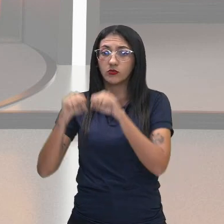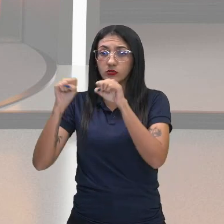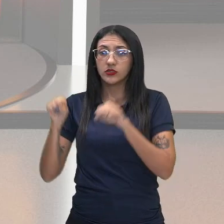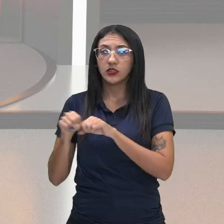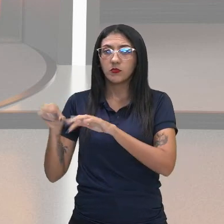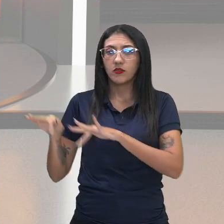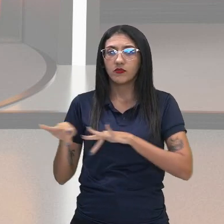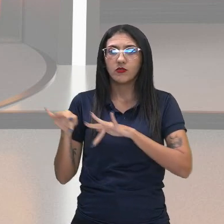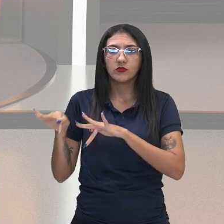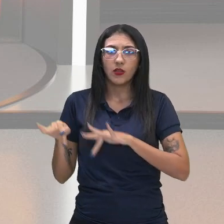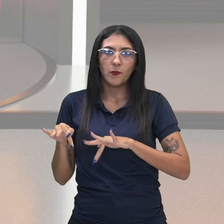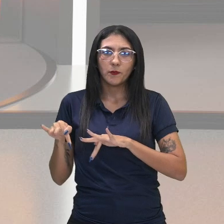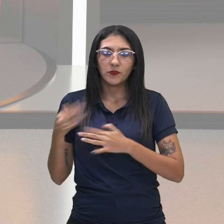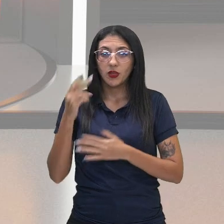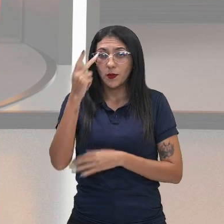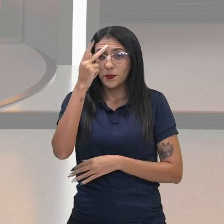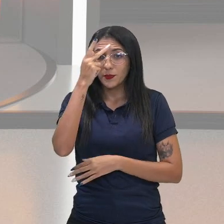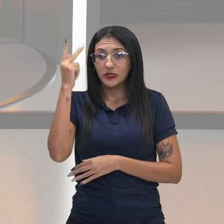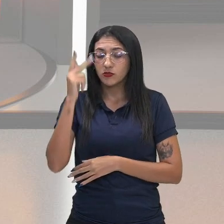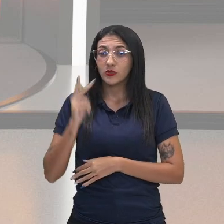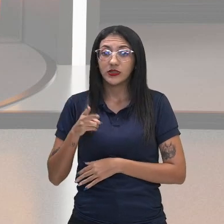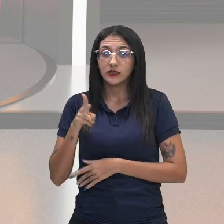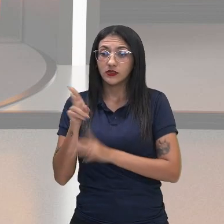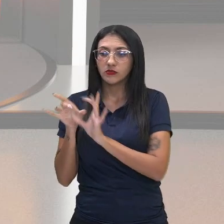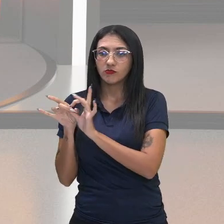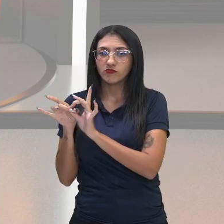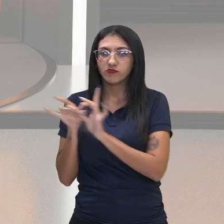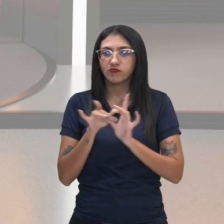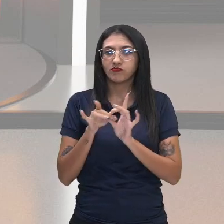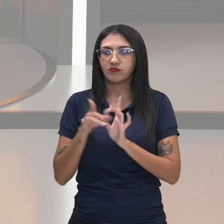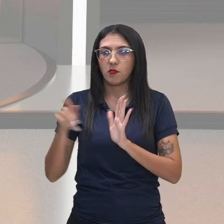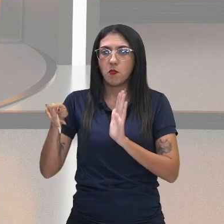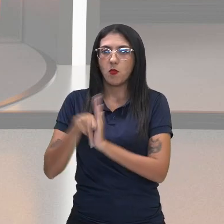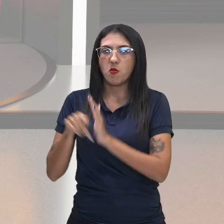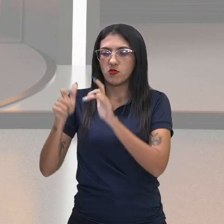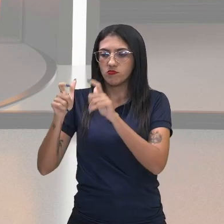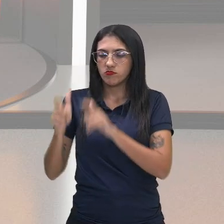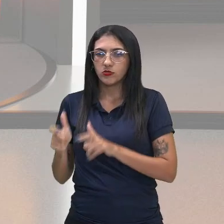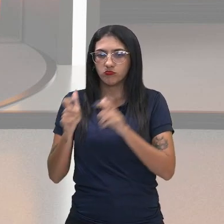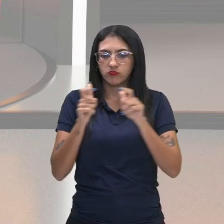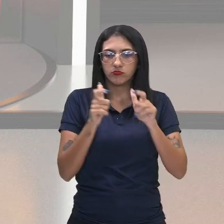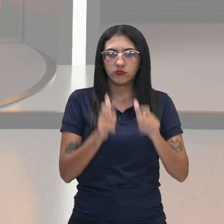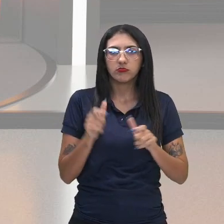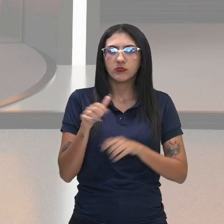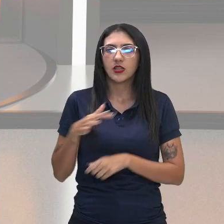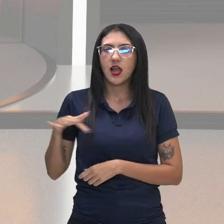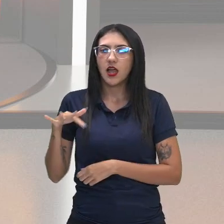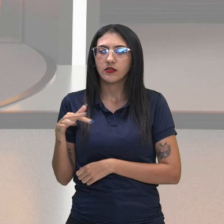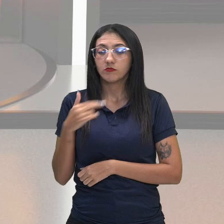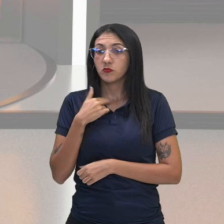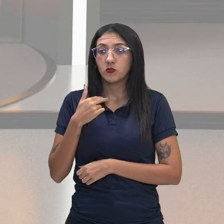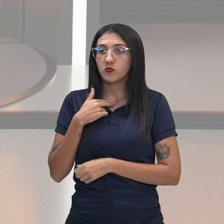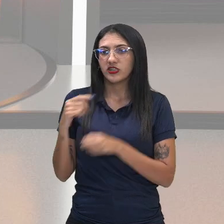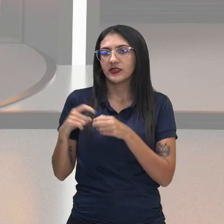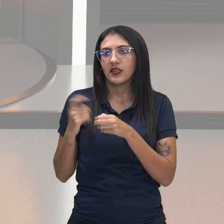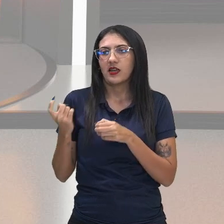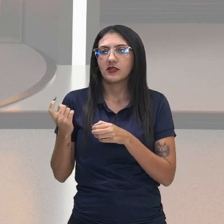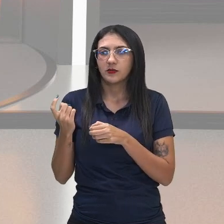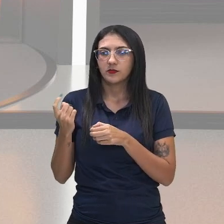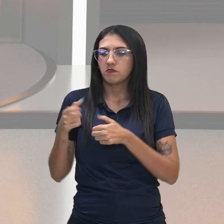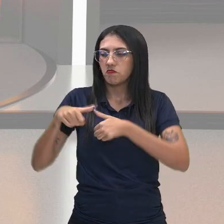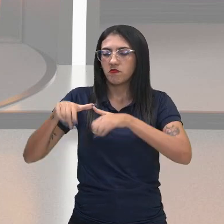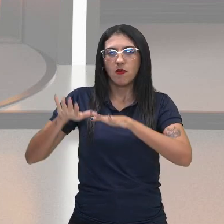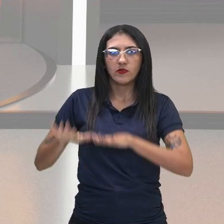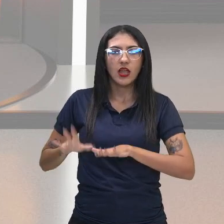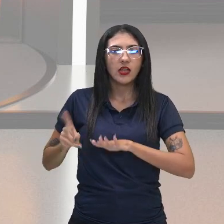migravam de um feudo para outro, era todo mundo ligado no seu feudo, enraizado ali nessas terras e não podiam sair, tá bom? Por quê?